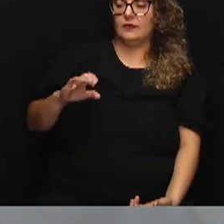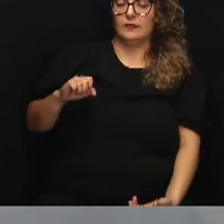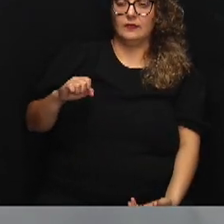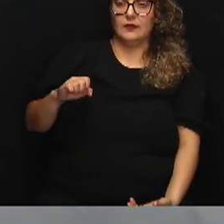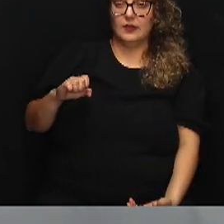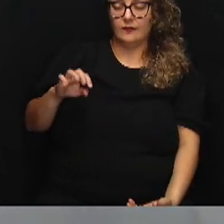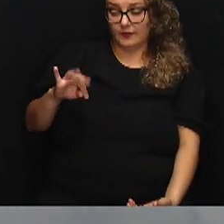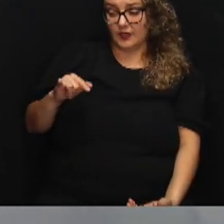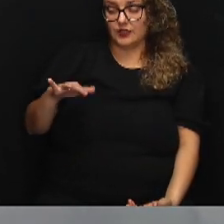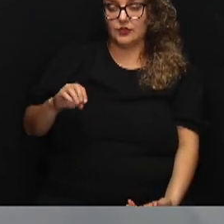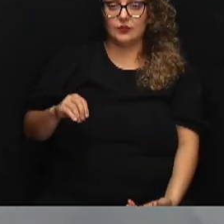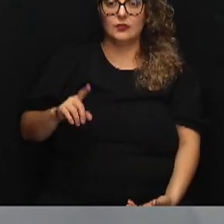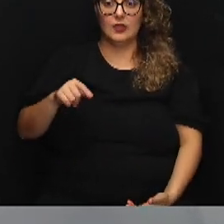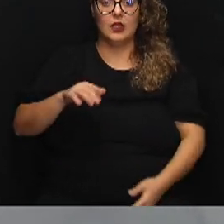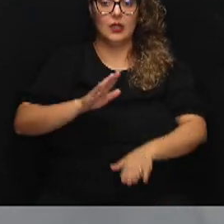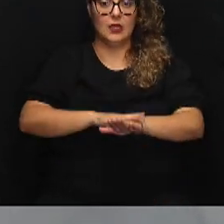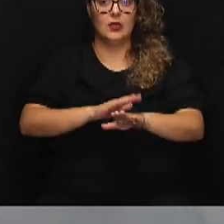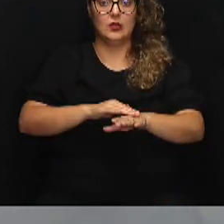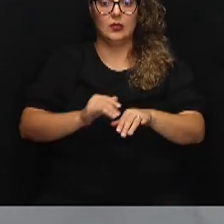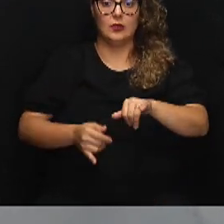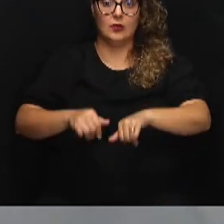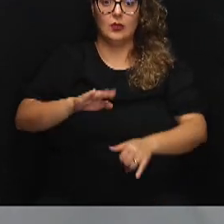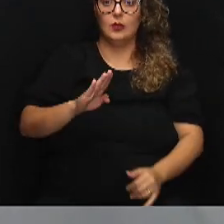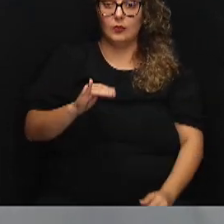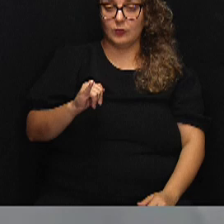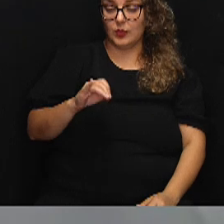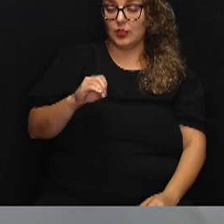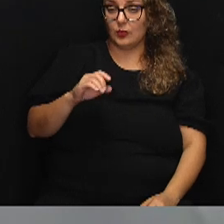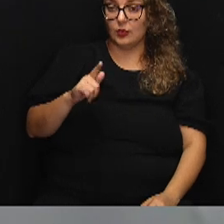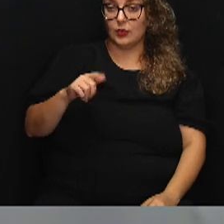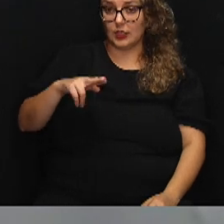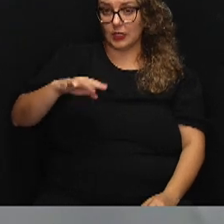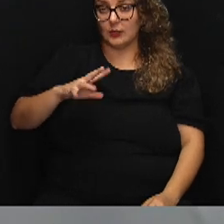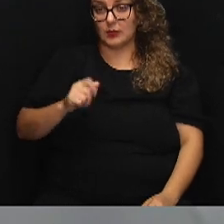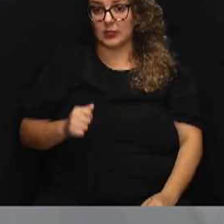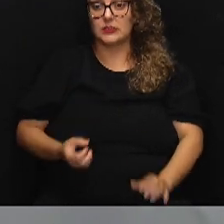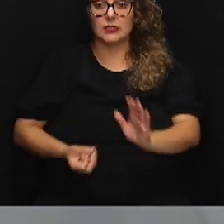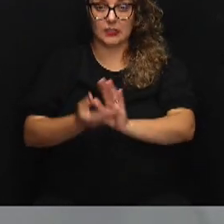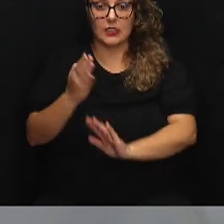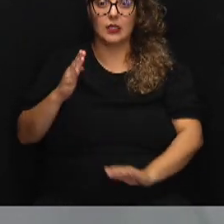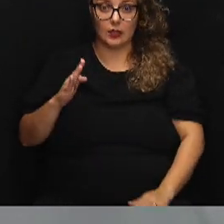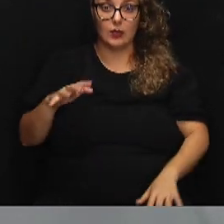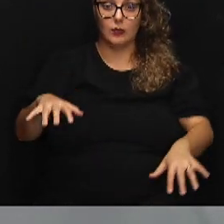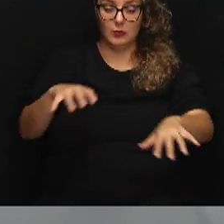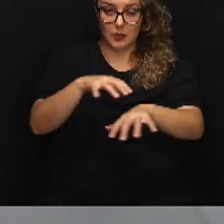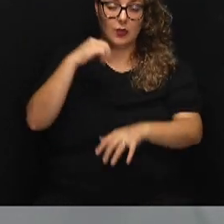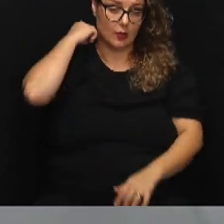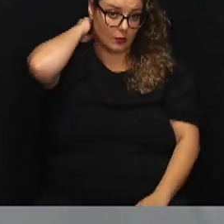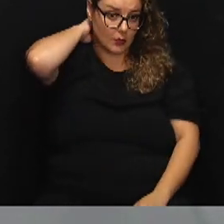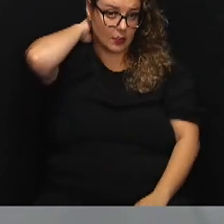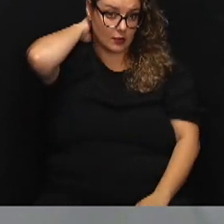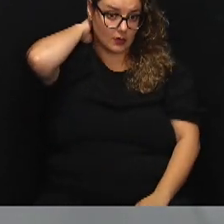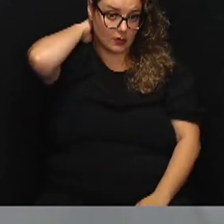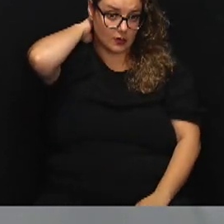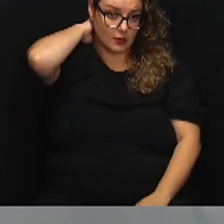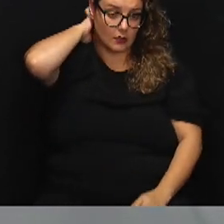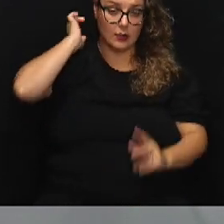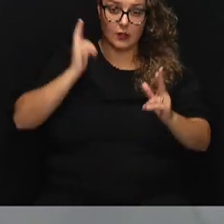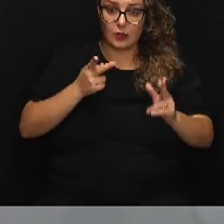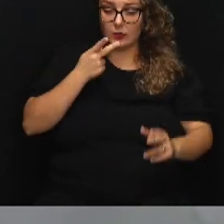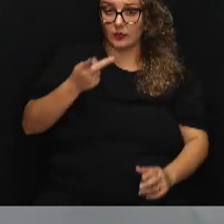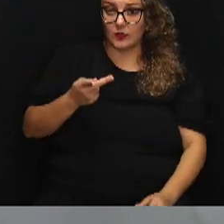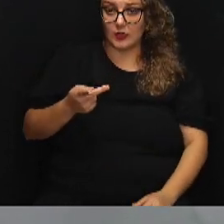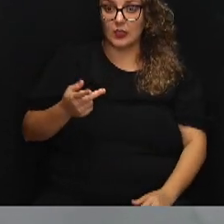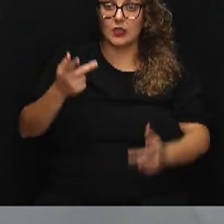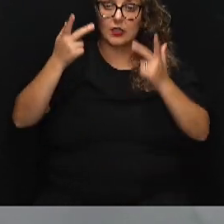reações bioquímicas e cria um bioma, como você falou exatamente, que naturalmente acontece